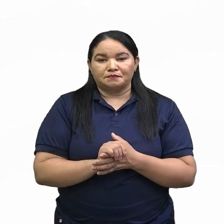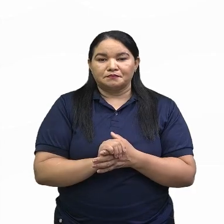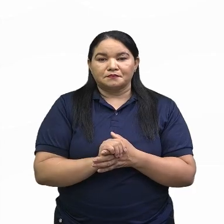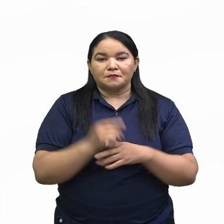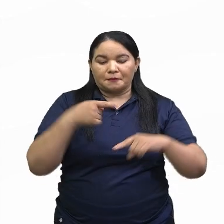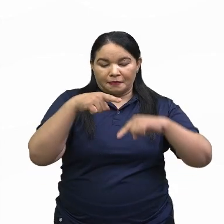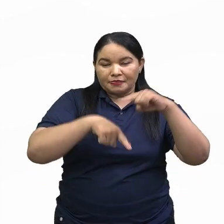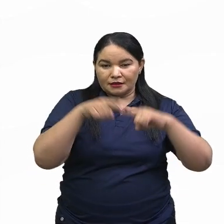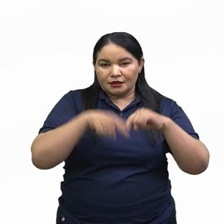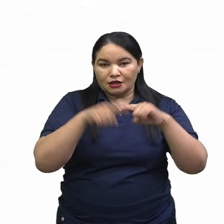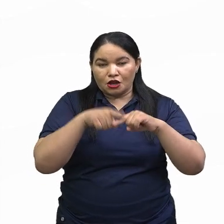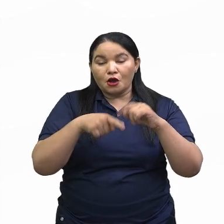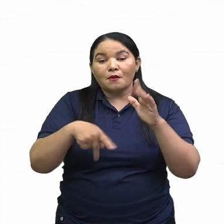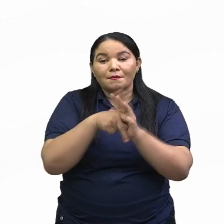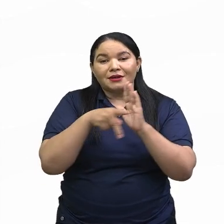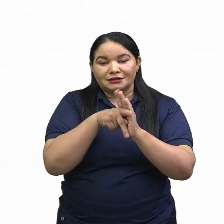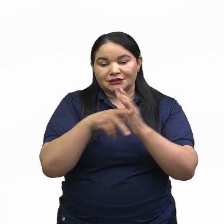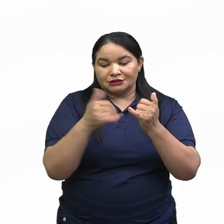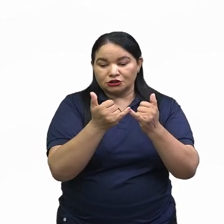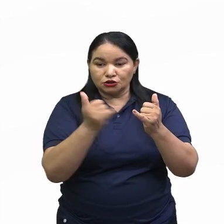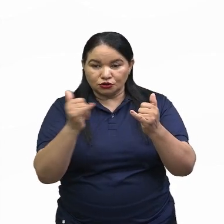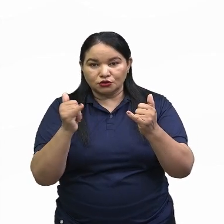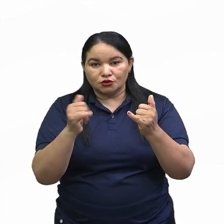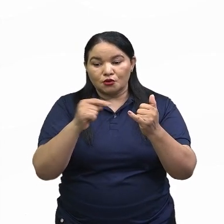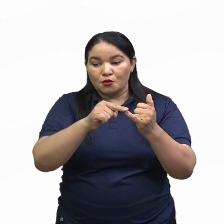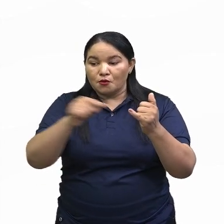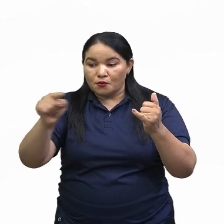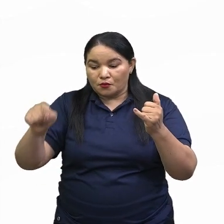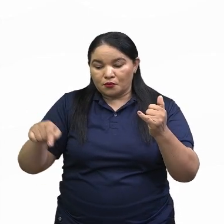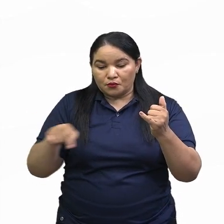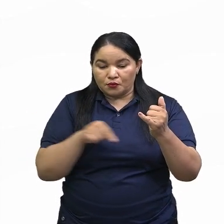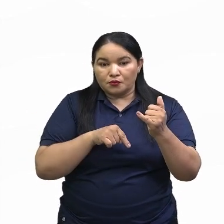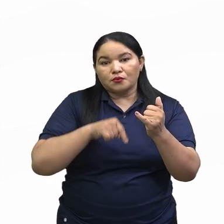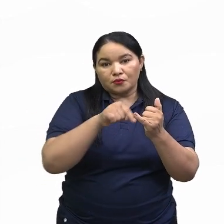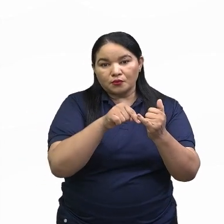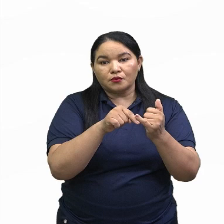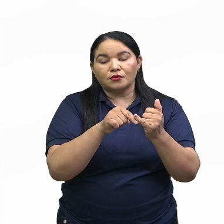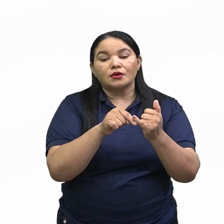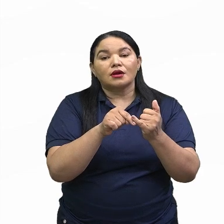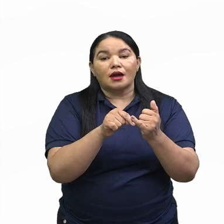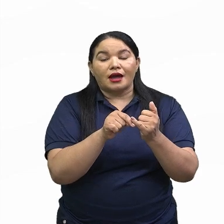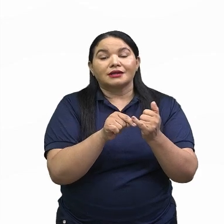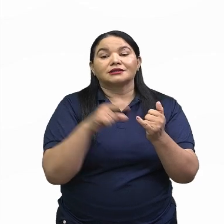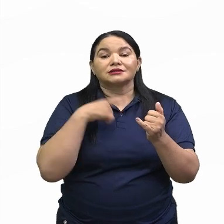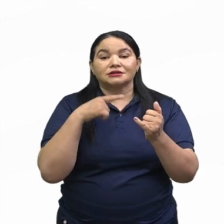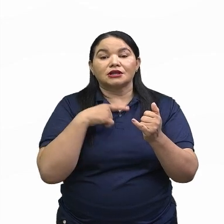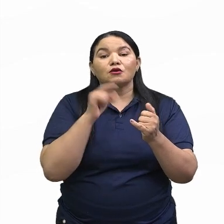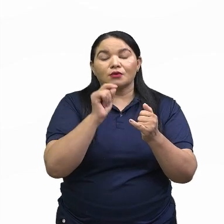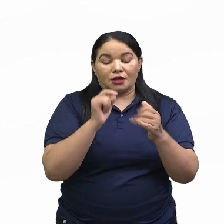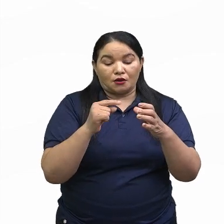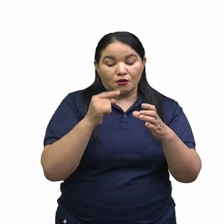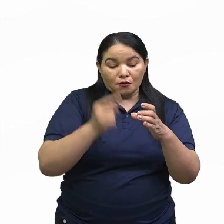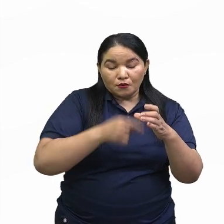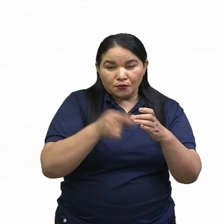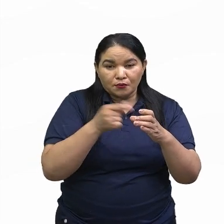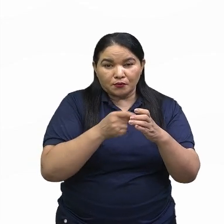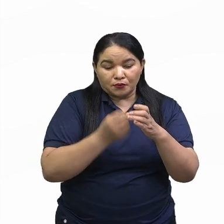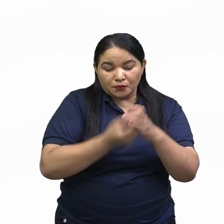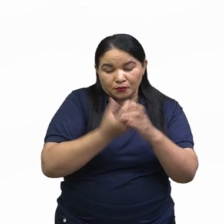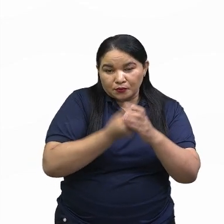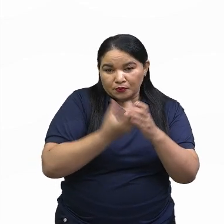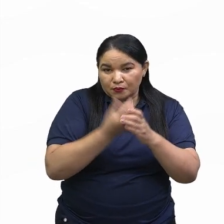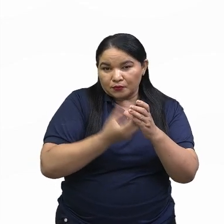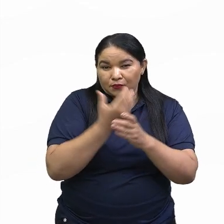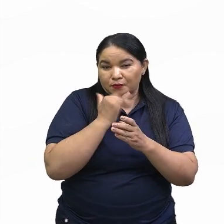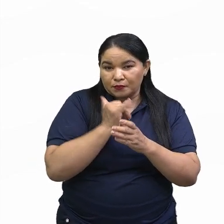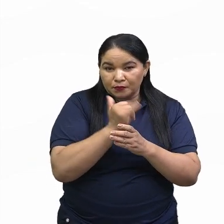de um circuito, você tem que, no caso de um gerador, eu vou precisar de quê? Eu